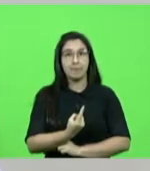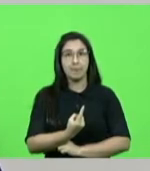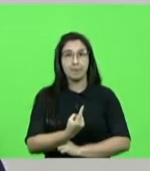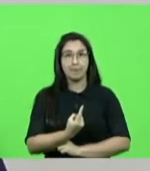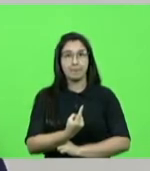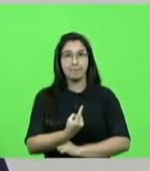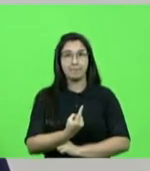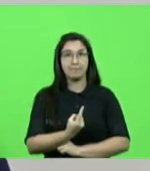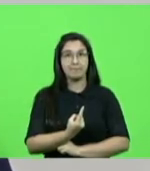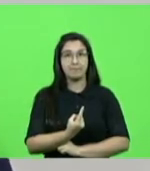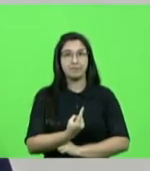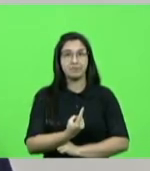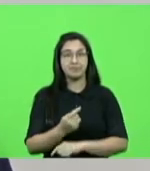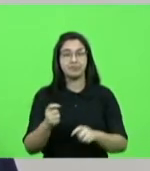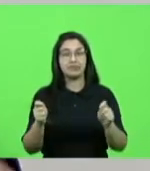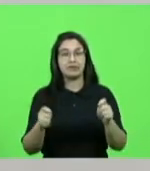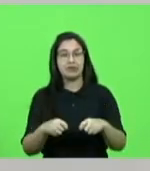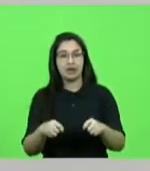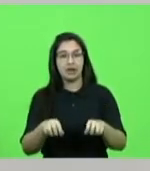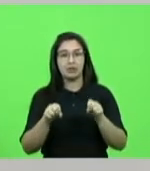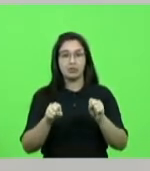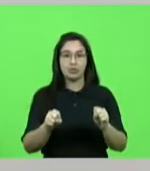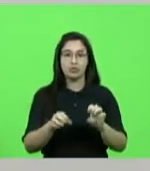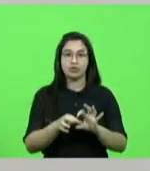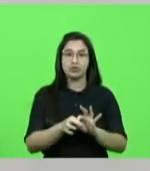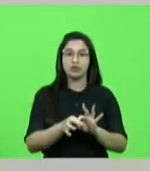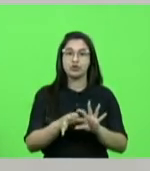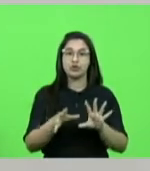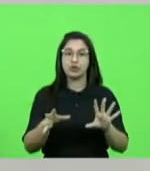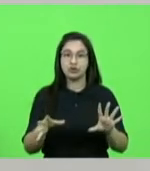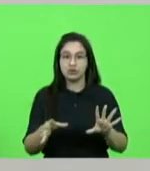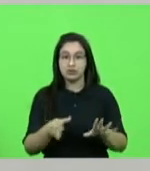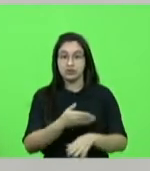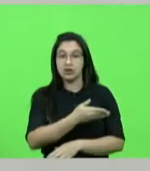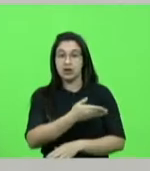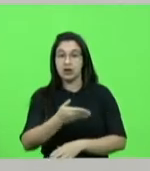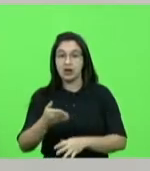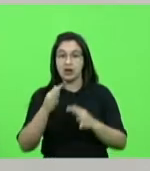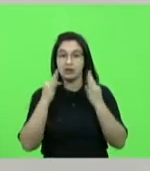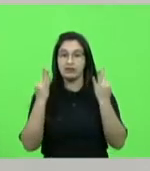em condições, se nossas famílias estão em condições